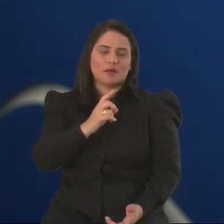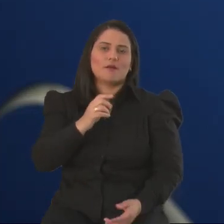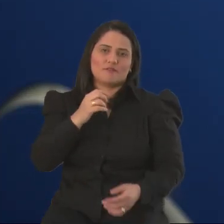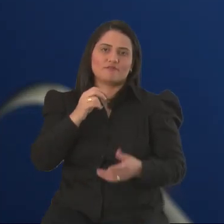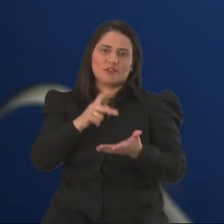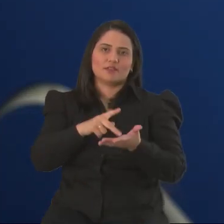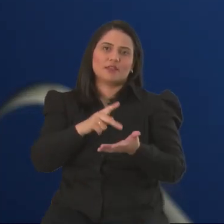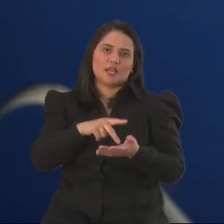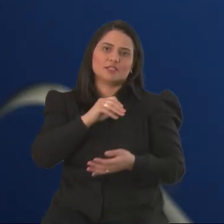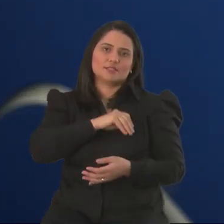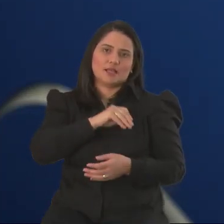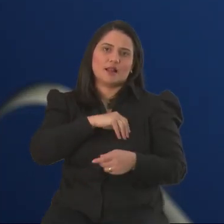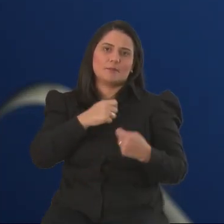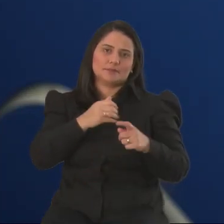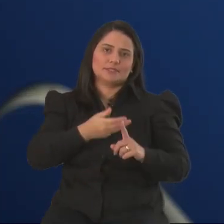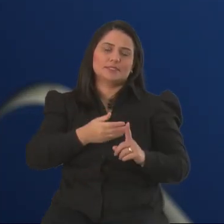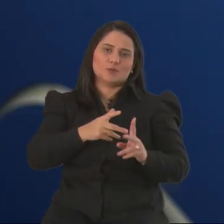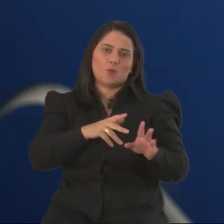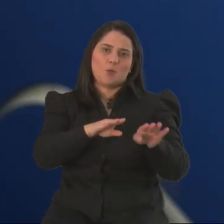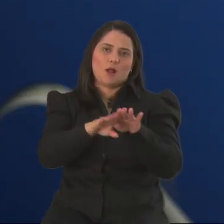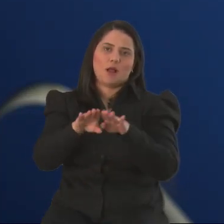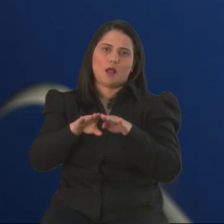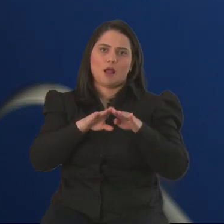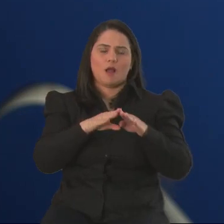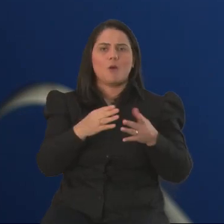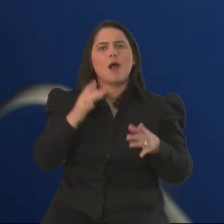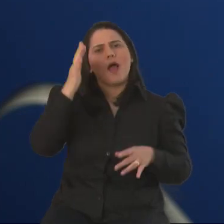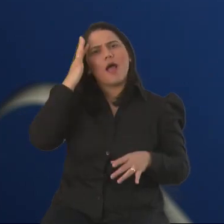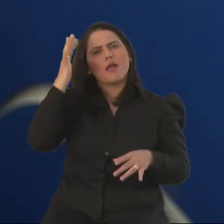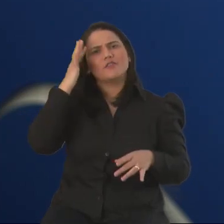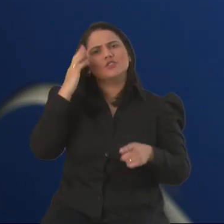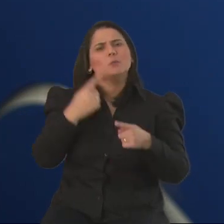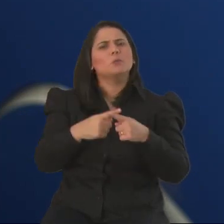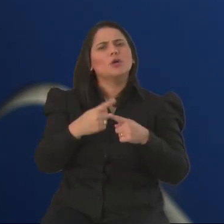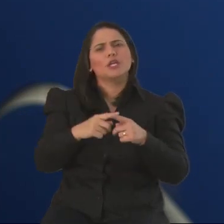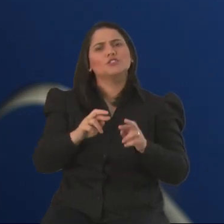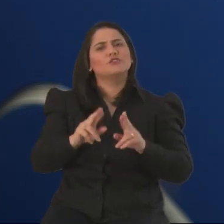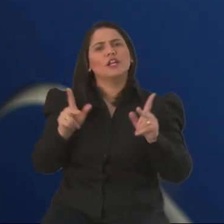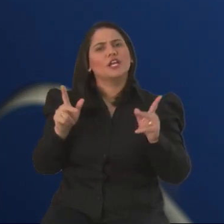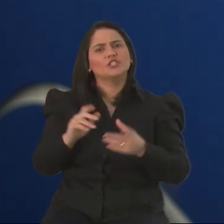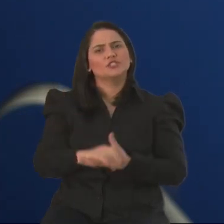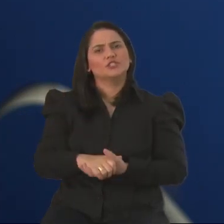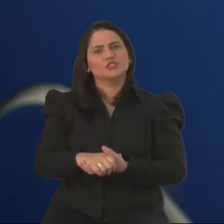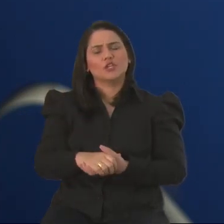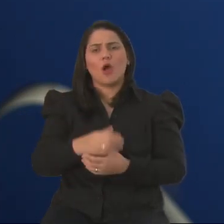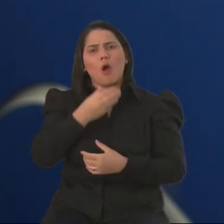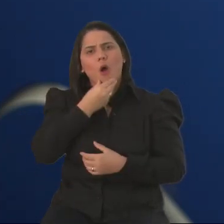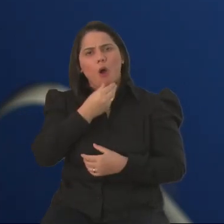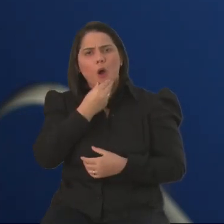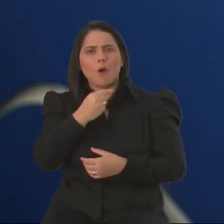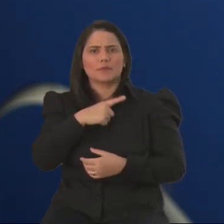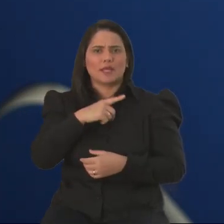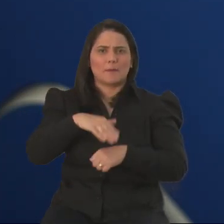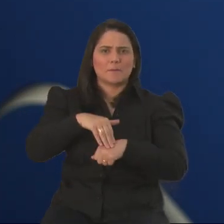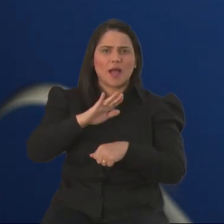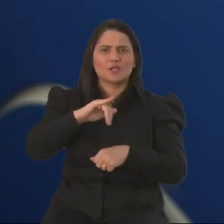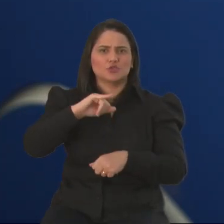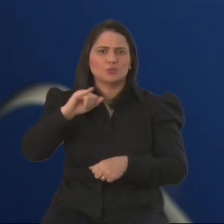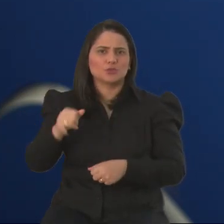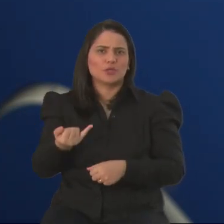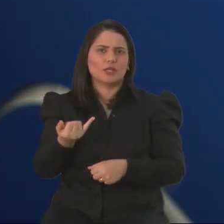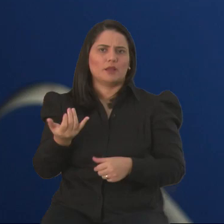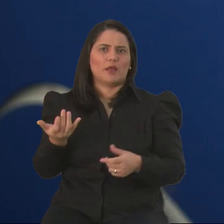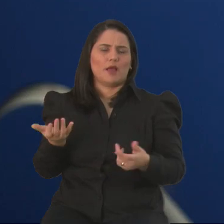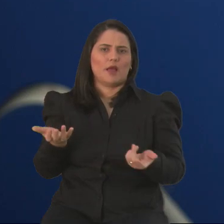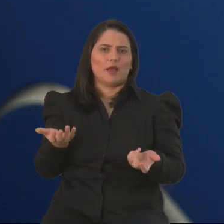esse, refletir o porquê dessa diferença. Será que os homens tiveram mais oportunidade